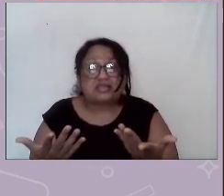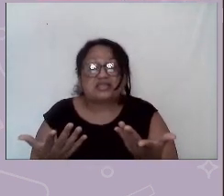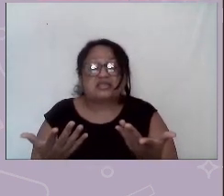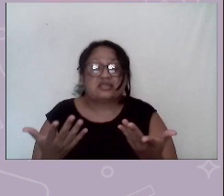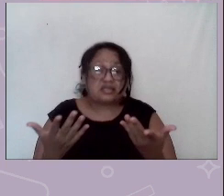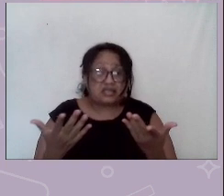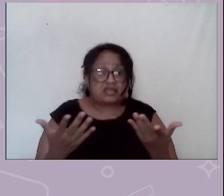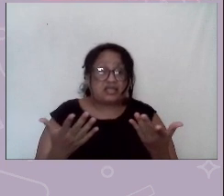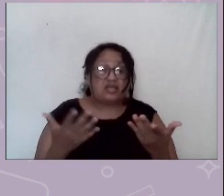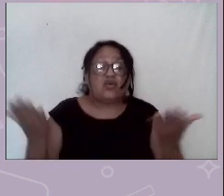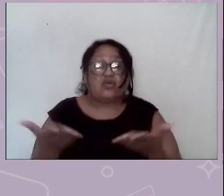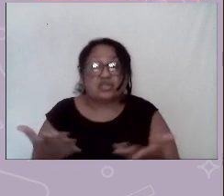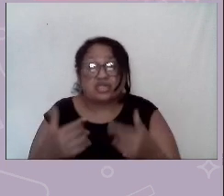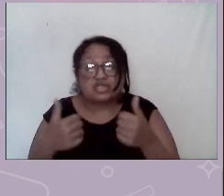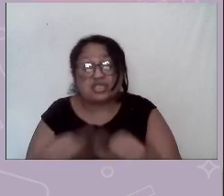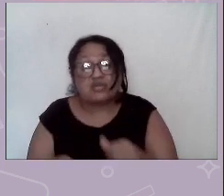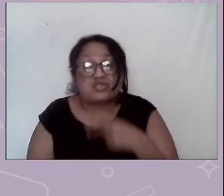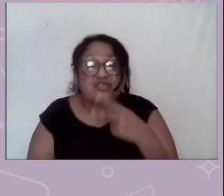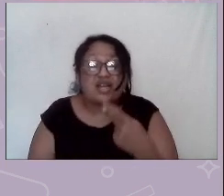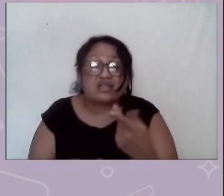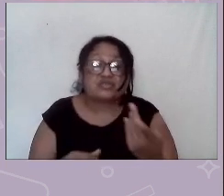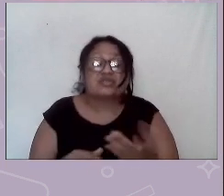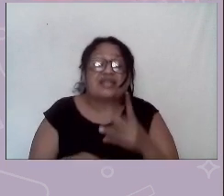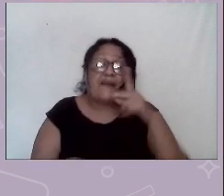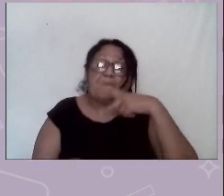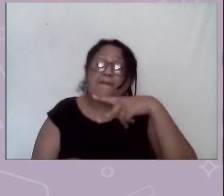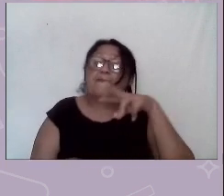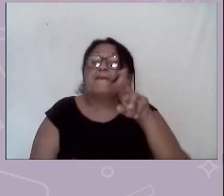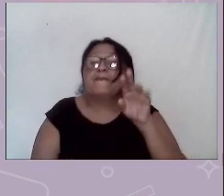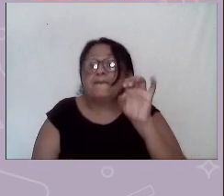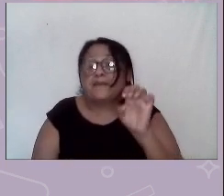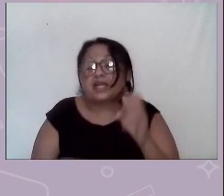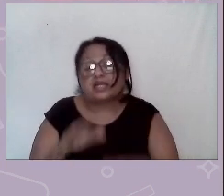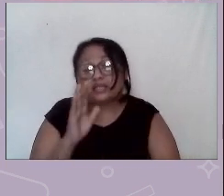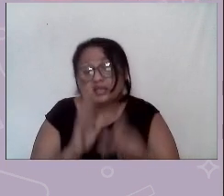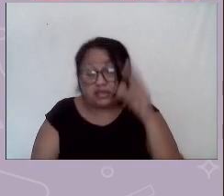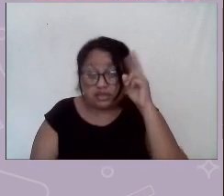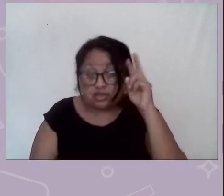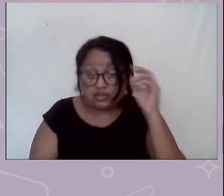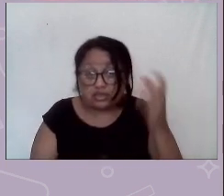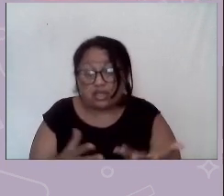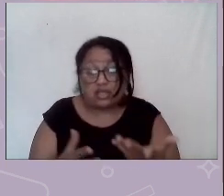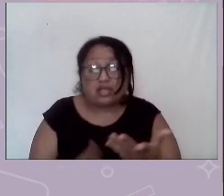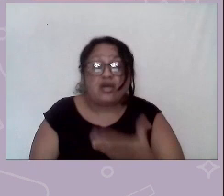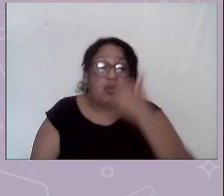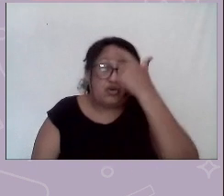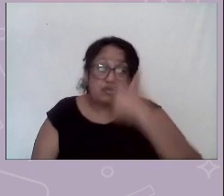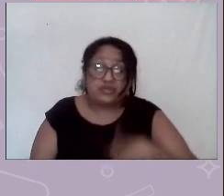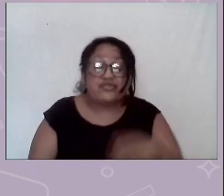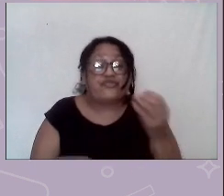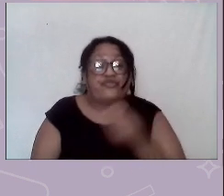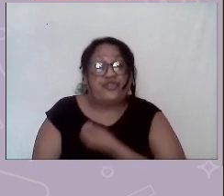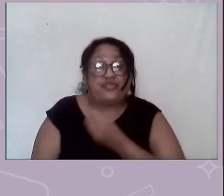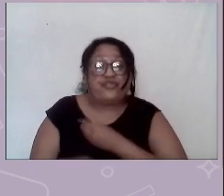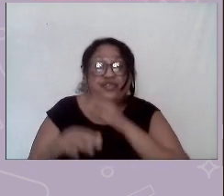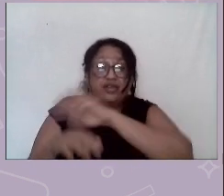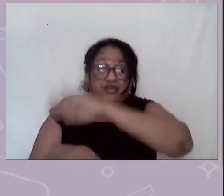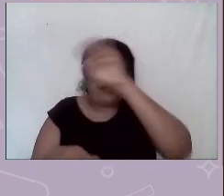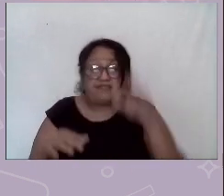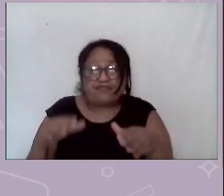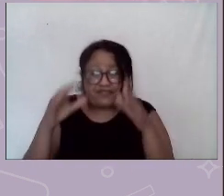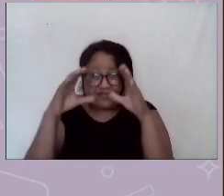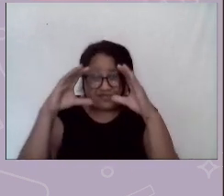pois estamos falando da pré-história o ser humano vivia em cavernas caçava